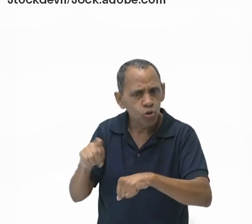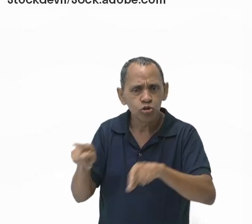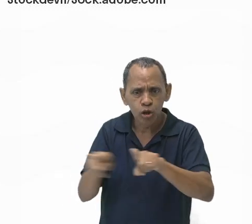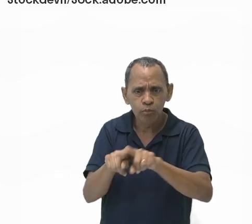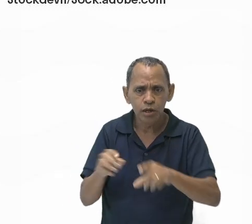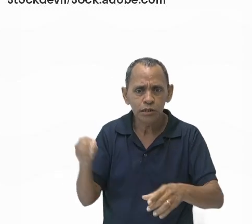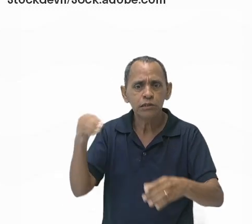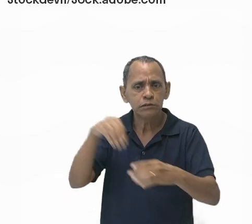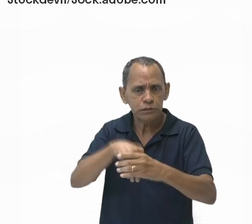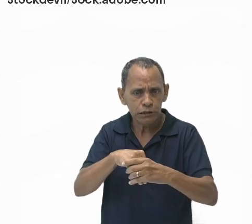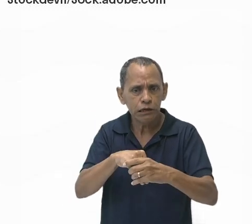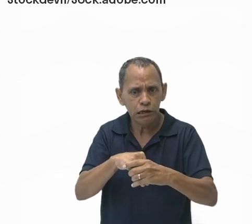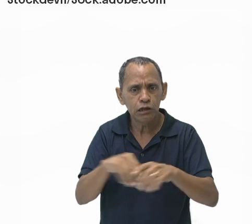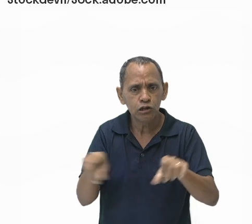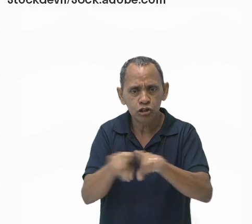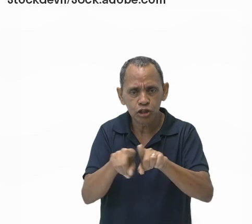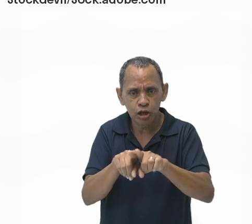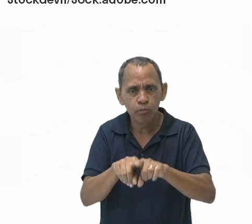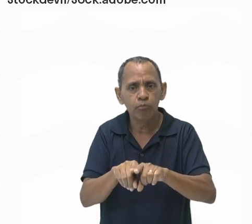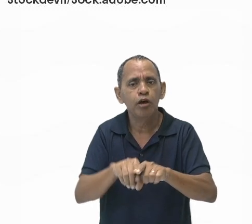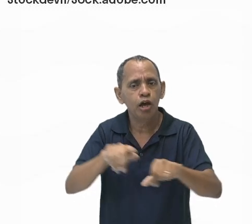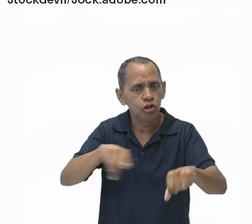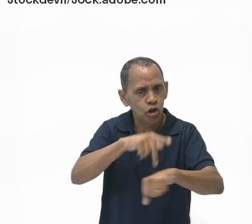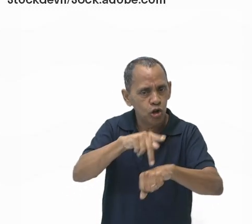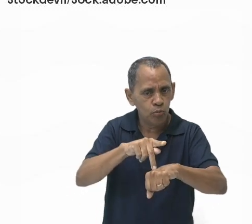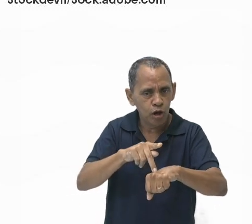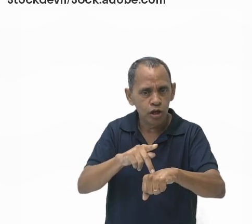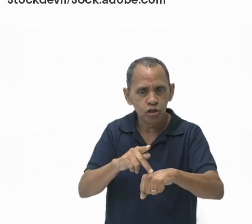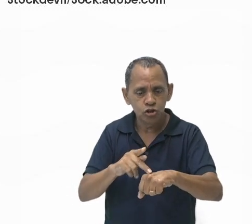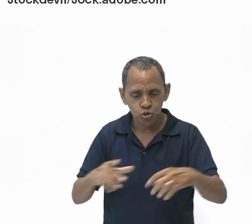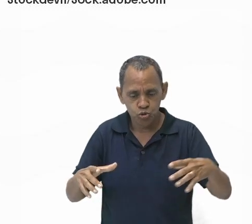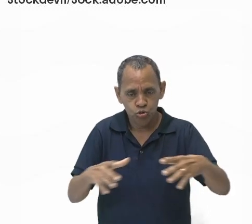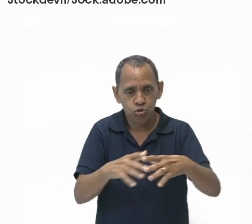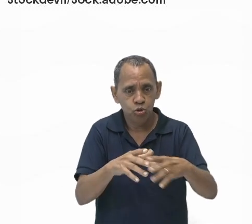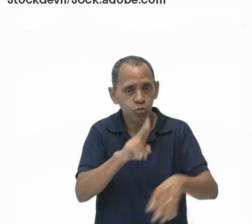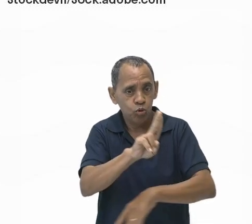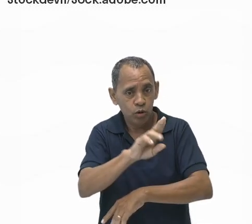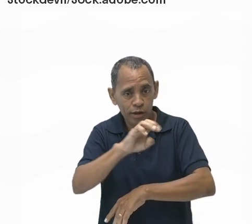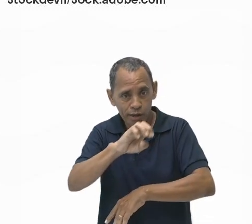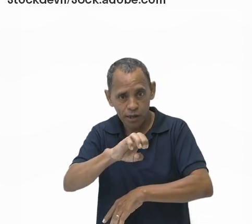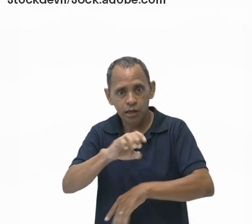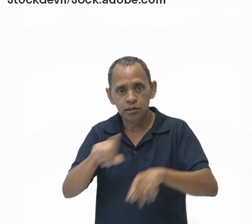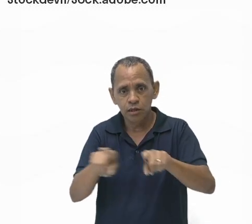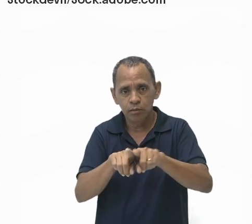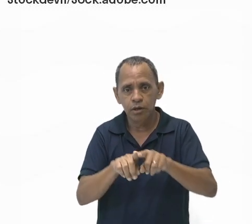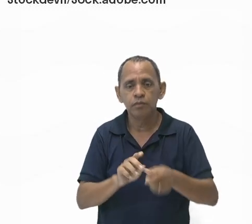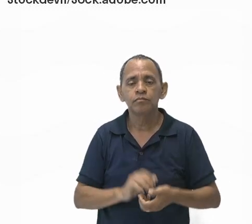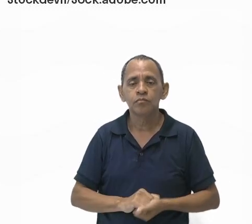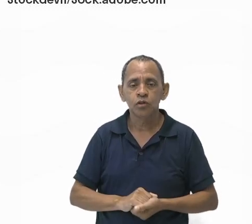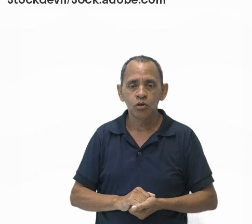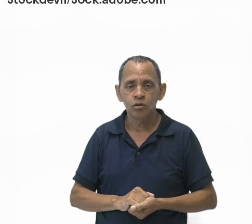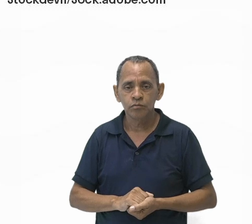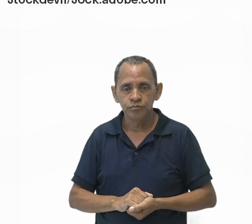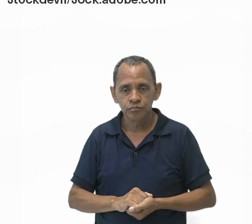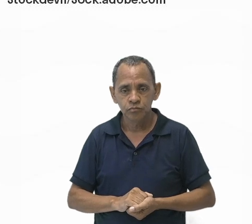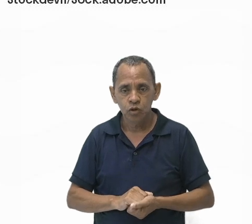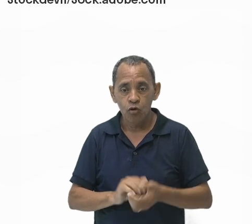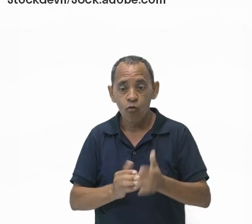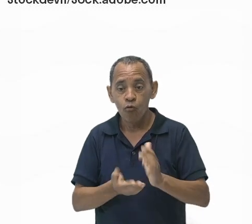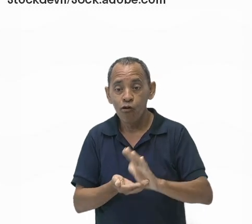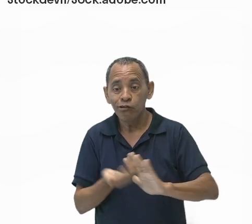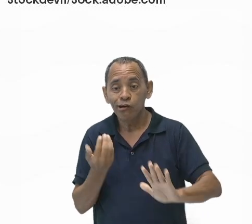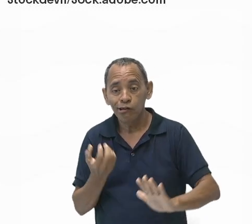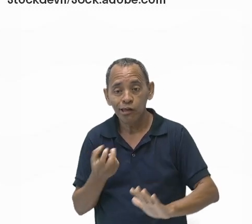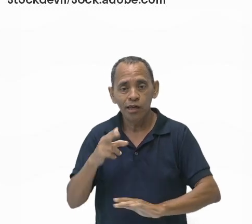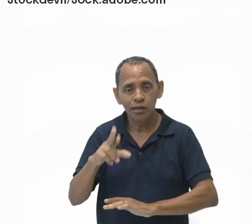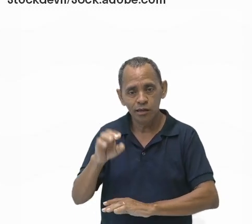que compõem a chamada União Europeia. O Reino Unido, como eu falei para vocês, deixou a União Europeia há um tempinho